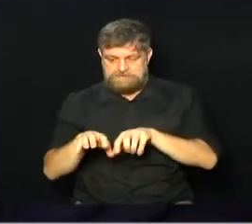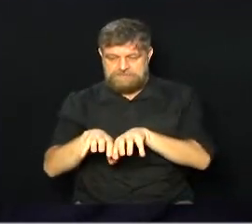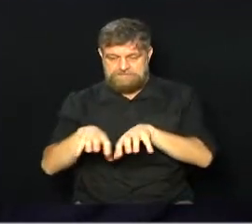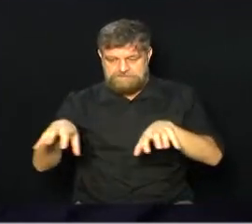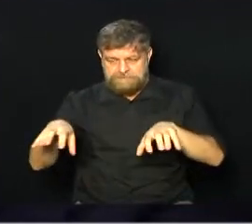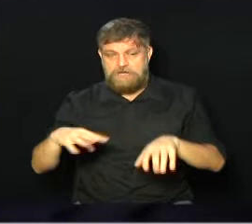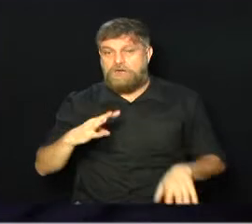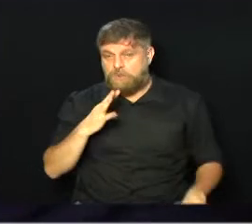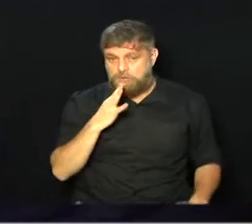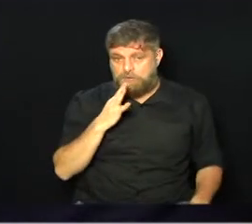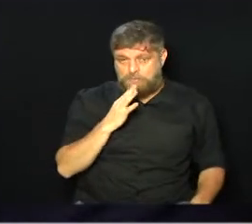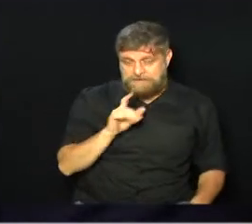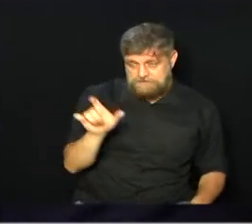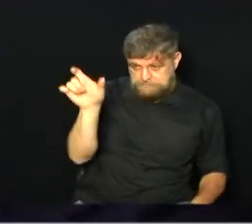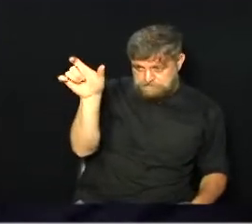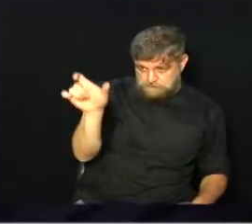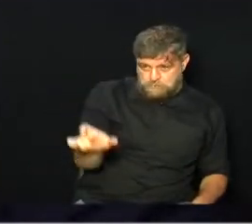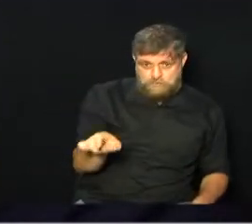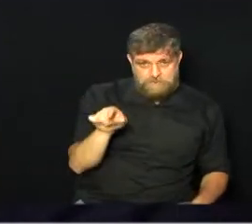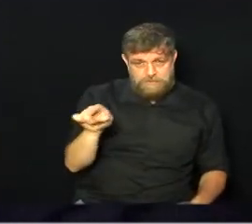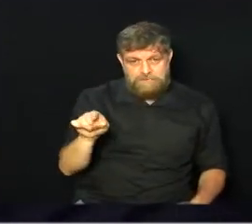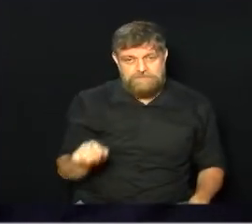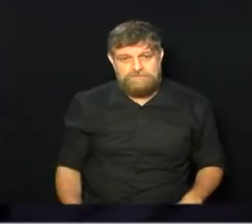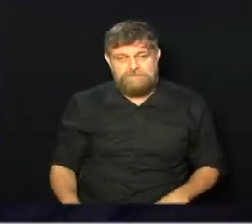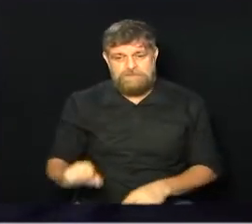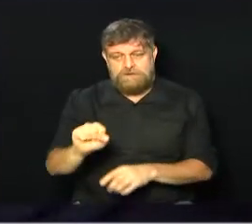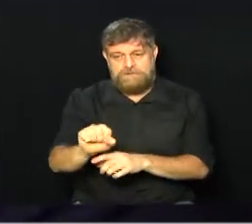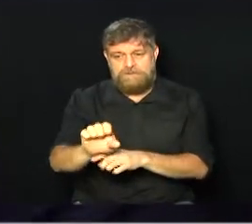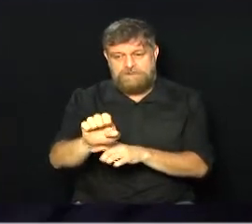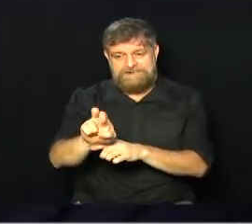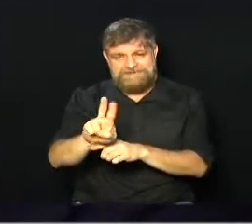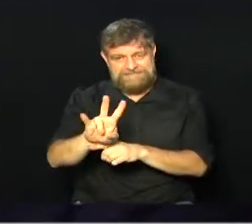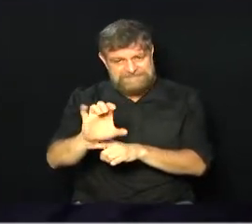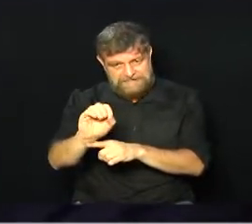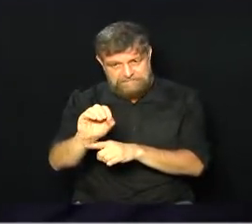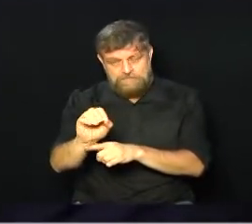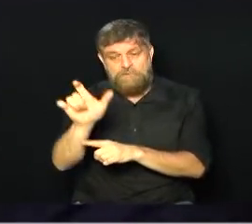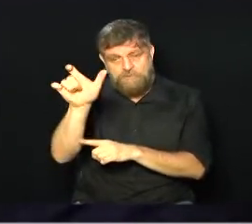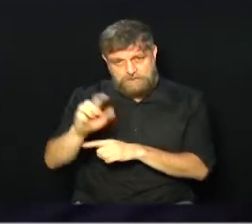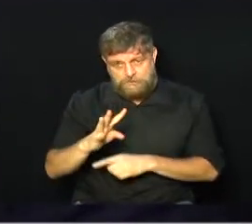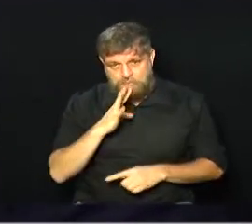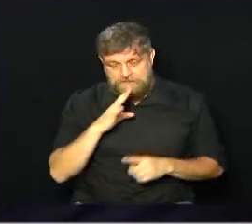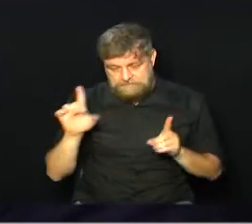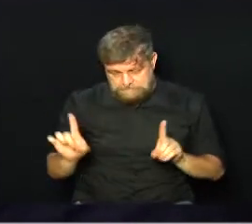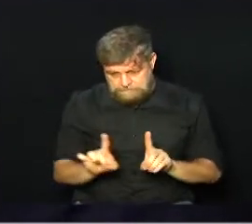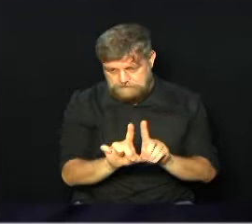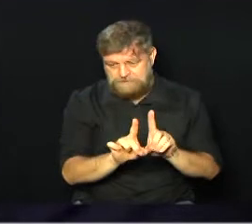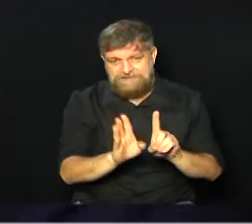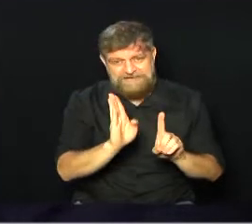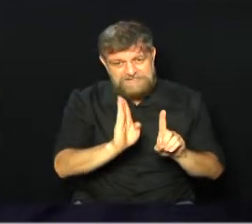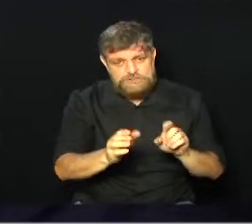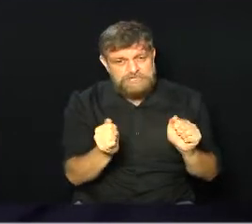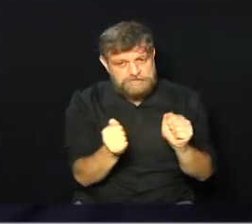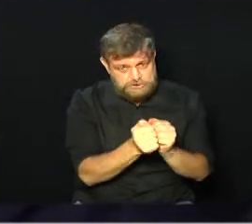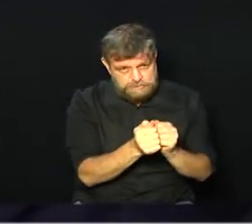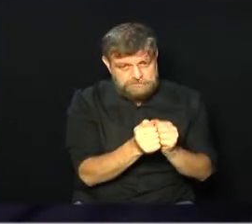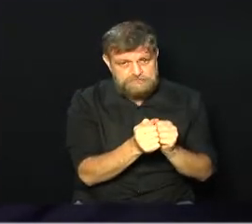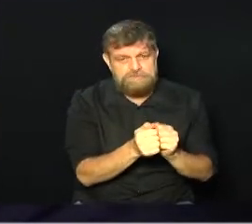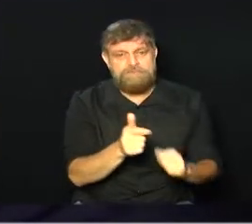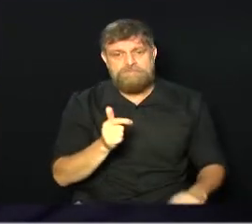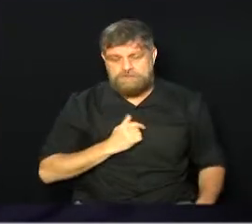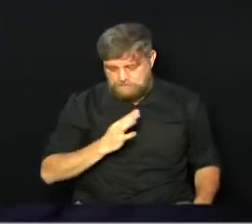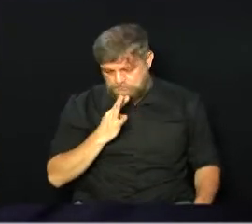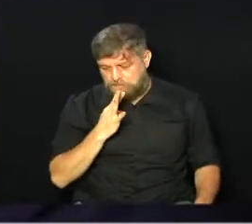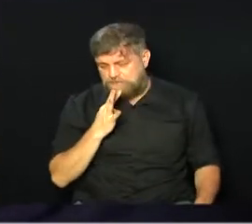conheço um dos jogadores sérvios do Atlético de Madrid, o Savic. Joguei com ele no Partizan bastante